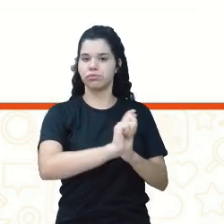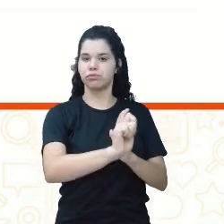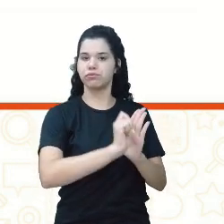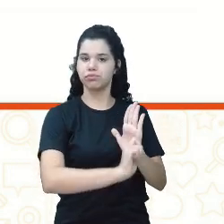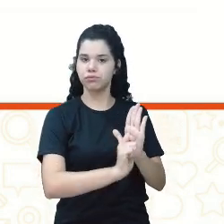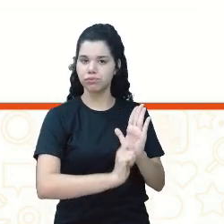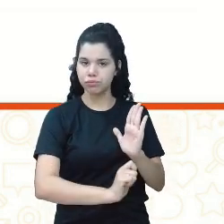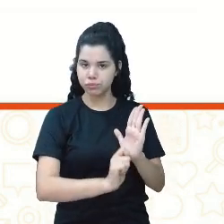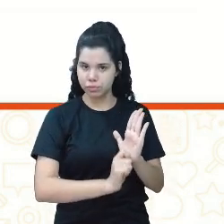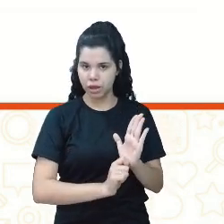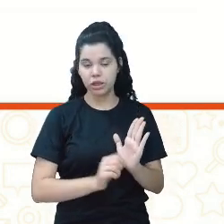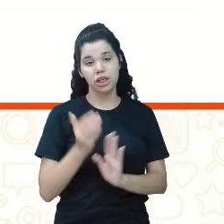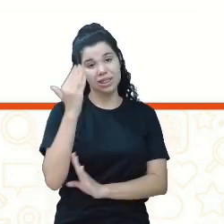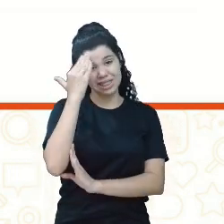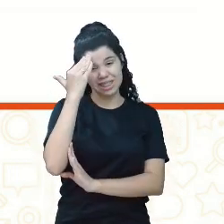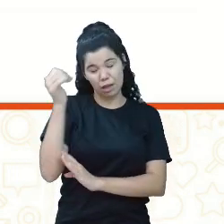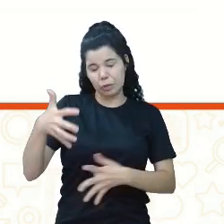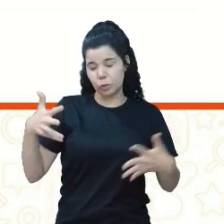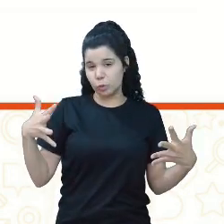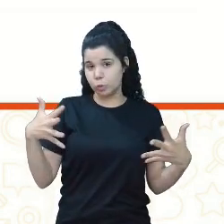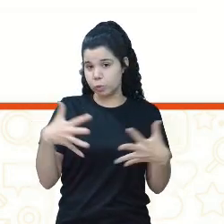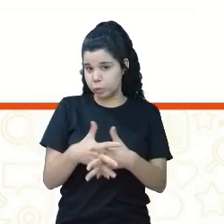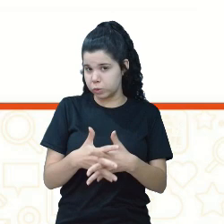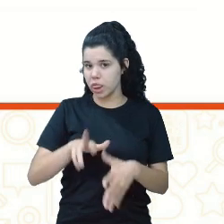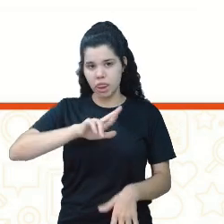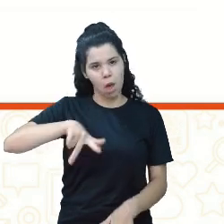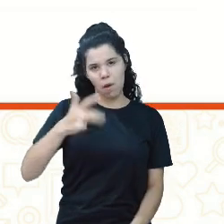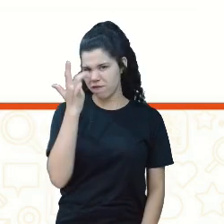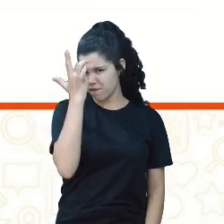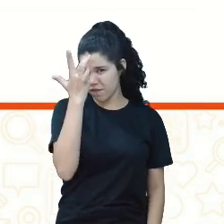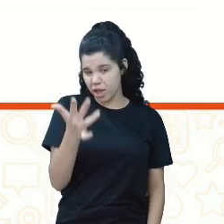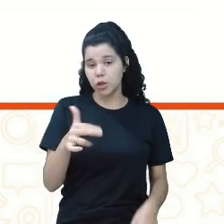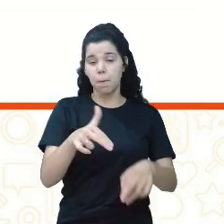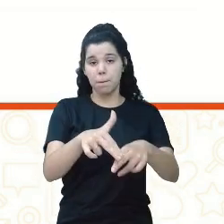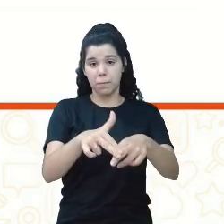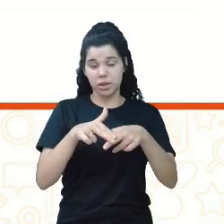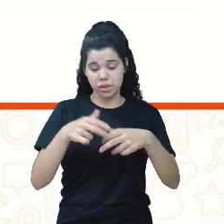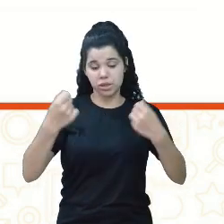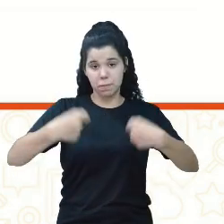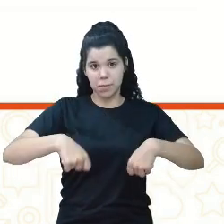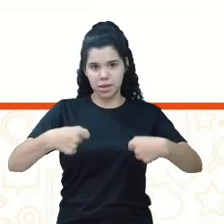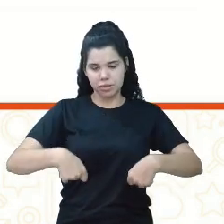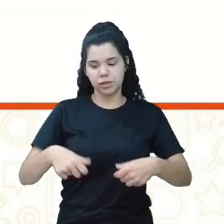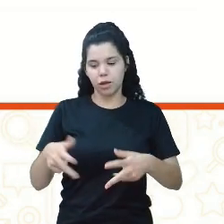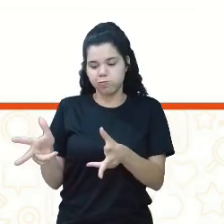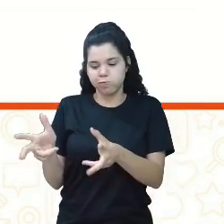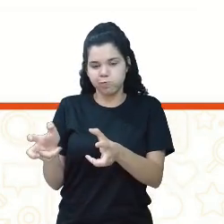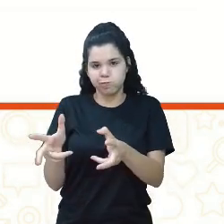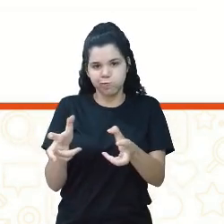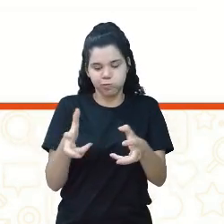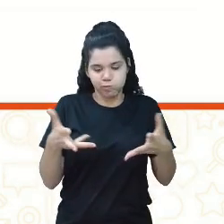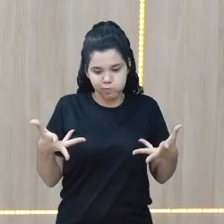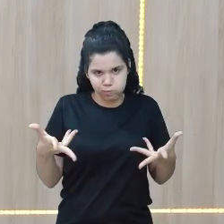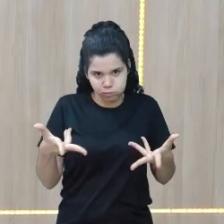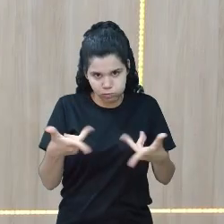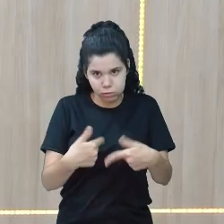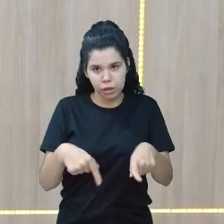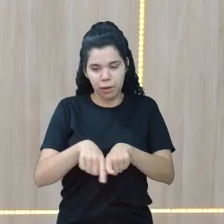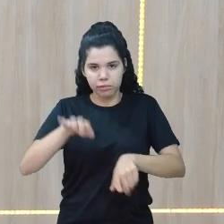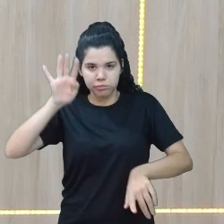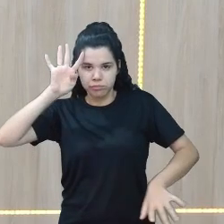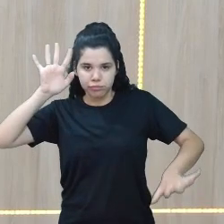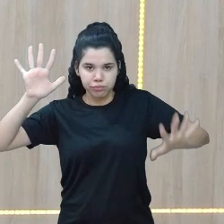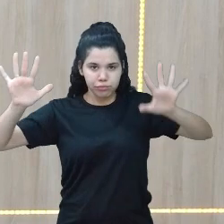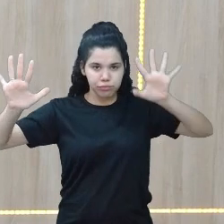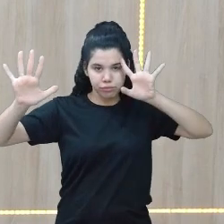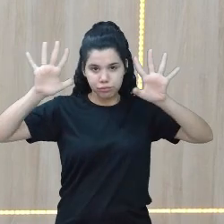é uma demanda complexa, onde muitas percepções precisam estar bem apuradas, possibilidades de reflexão, né, porque a